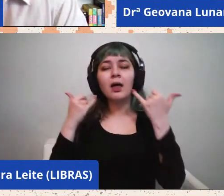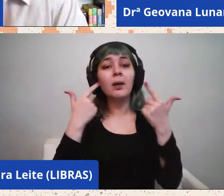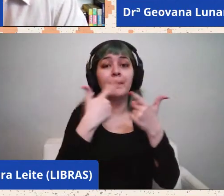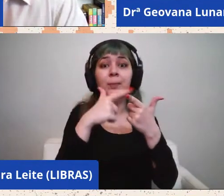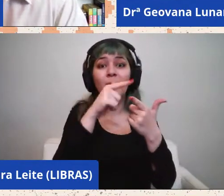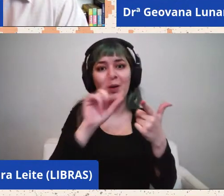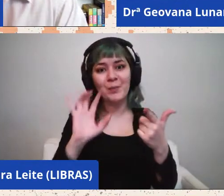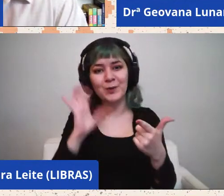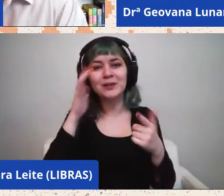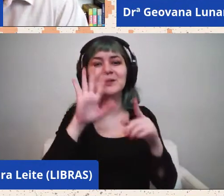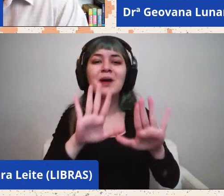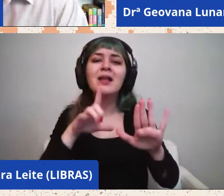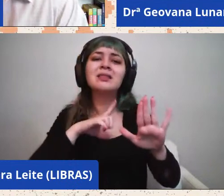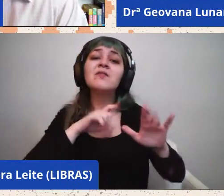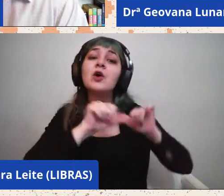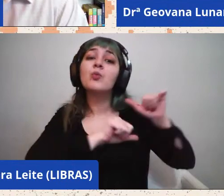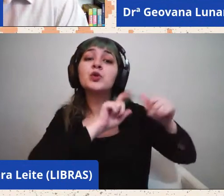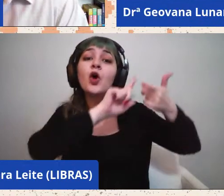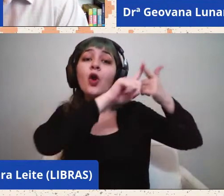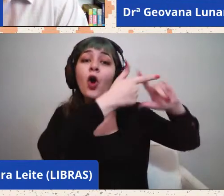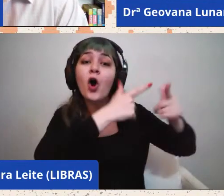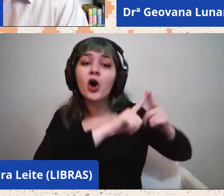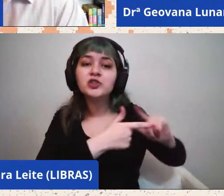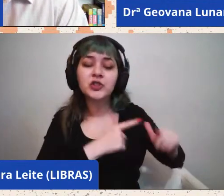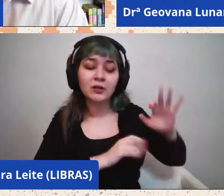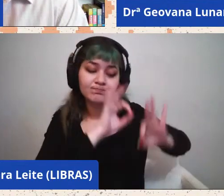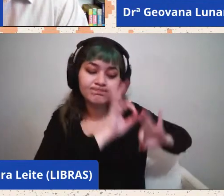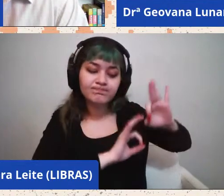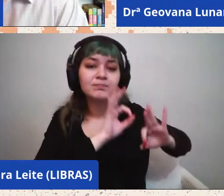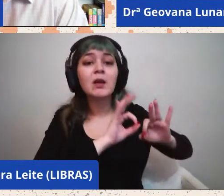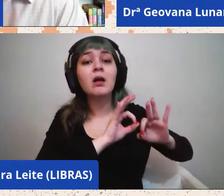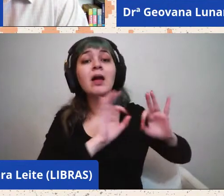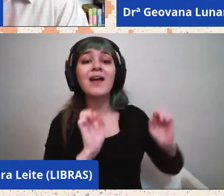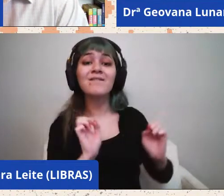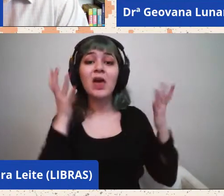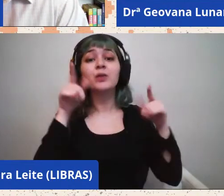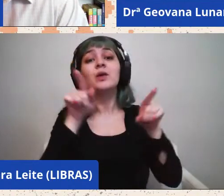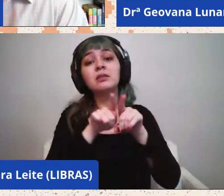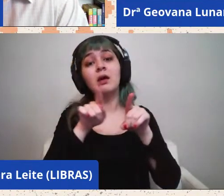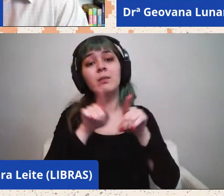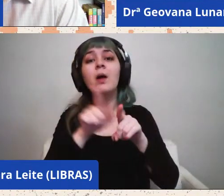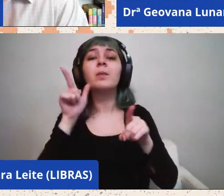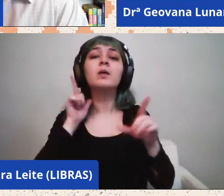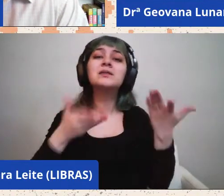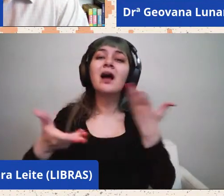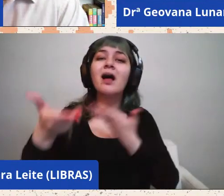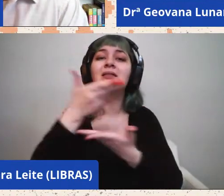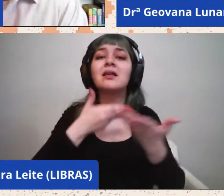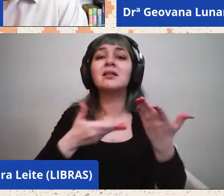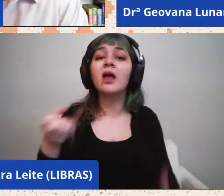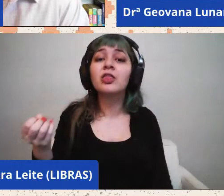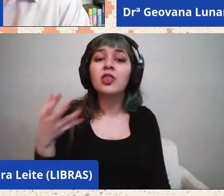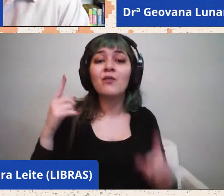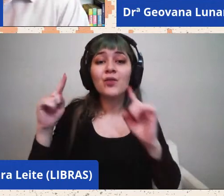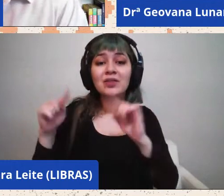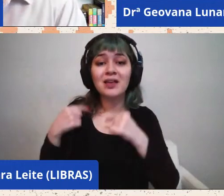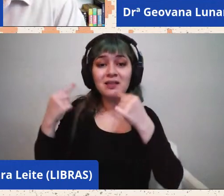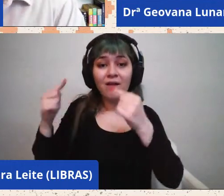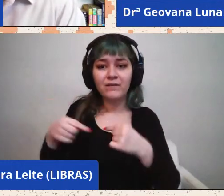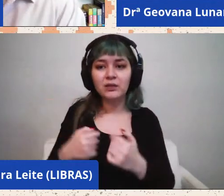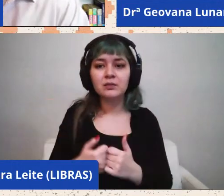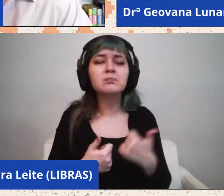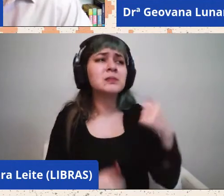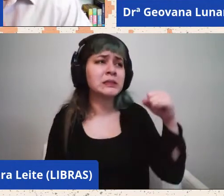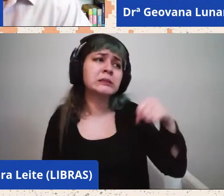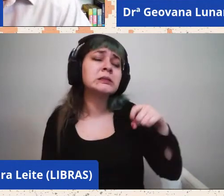uma lógica que foi mudada, inclusive, para a organização dos eventos, para dar conta desses novos desafios, né? Sim, e é